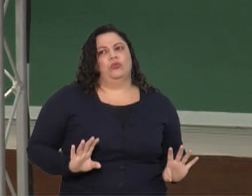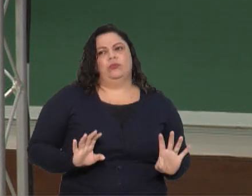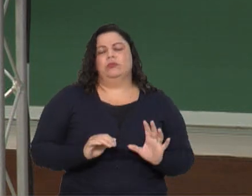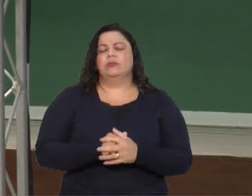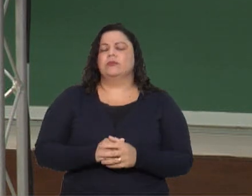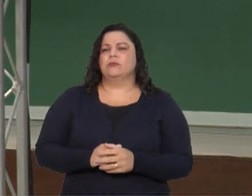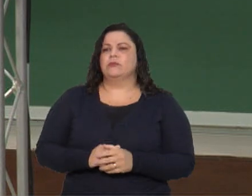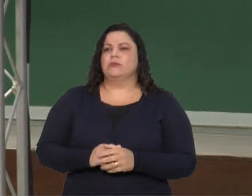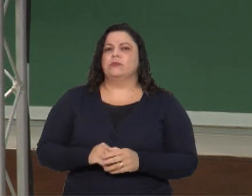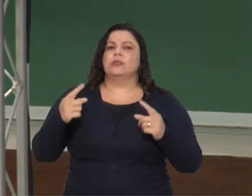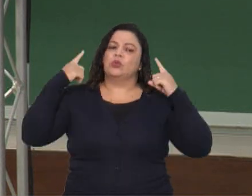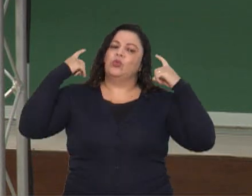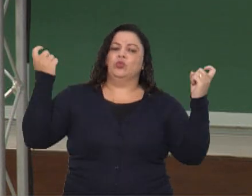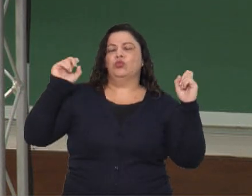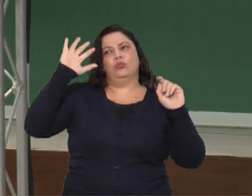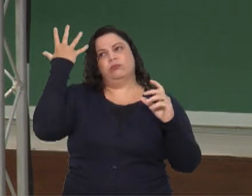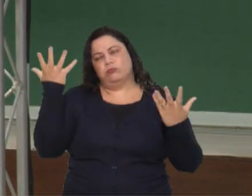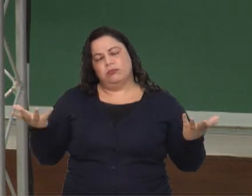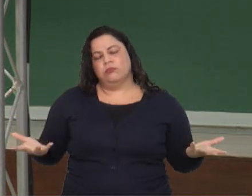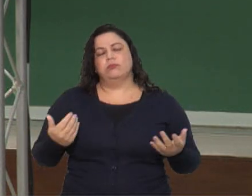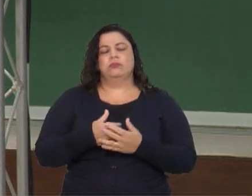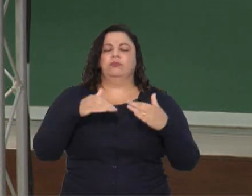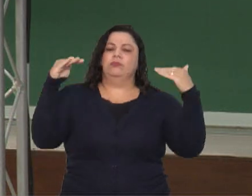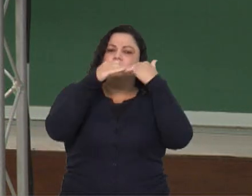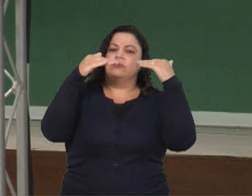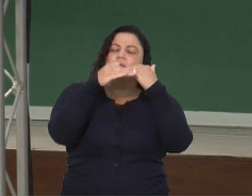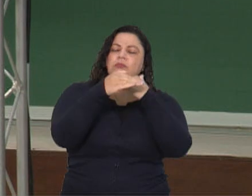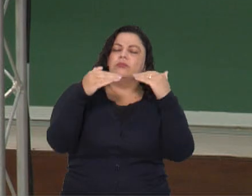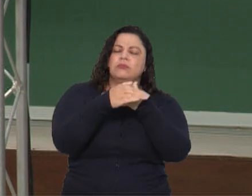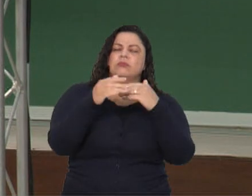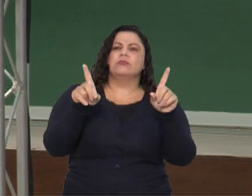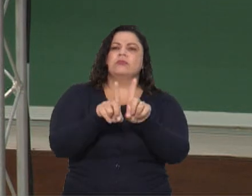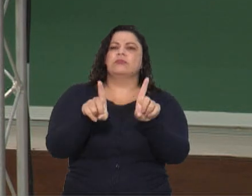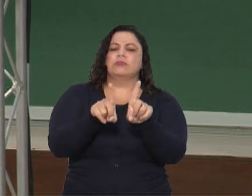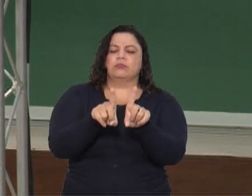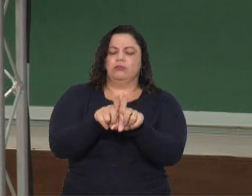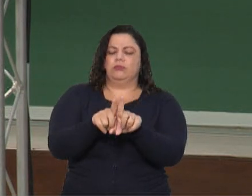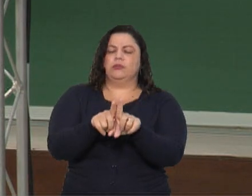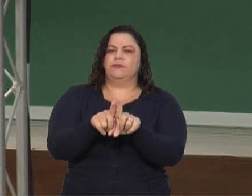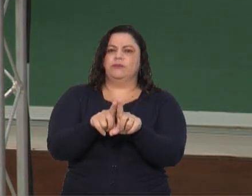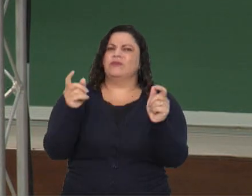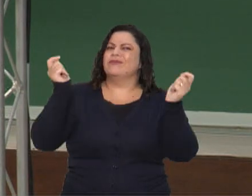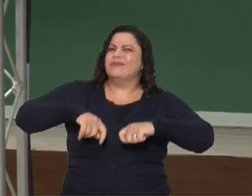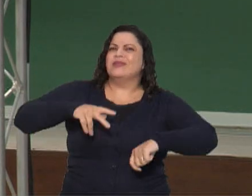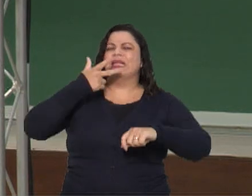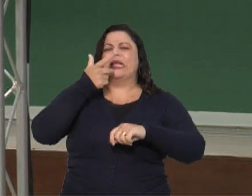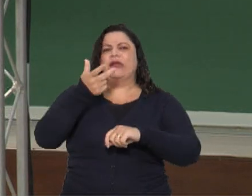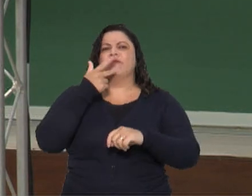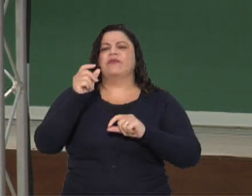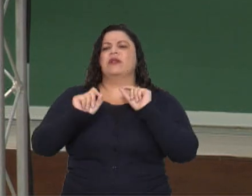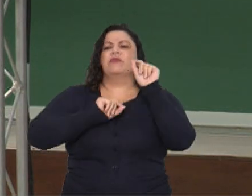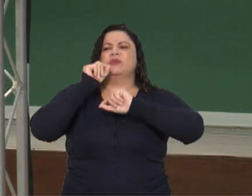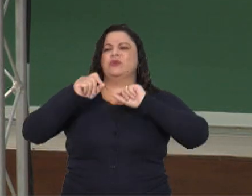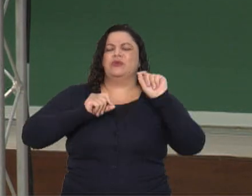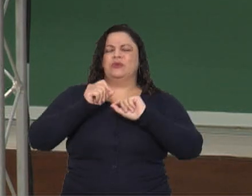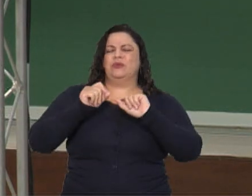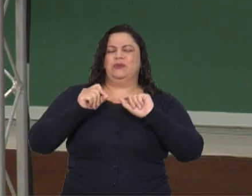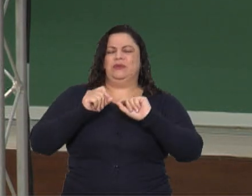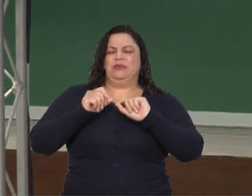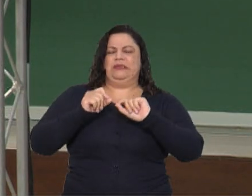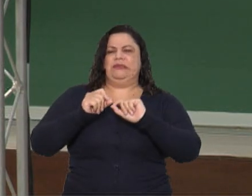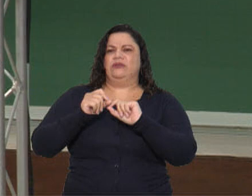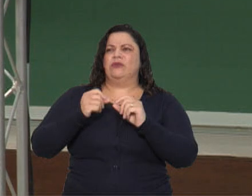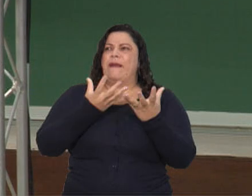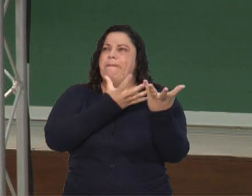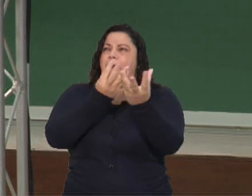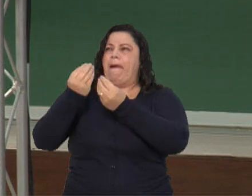é uma consequência. Mesma coisa no trânsito. No trânsito, se fala muito em poluição sonora, né?